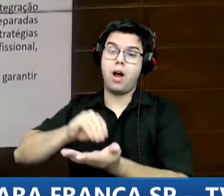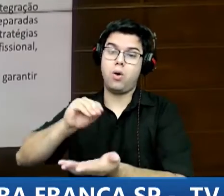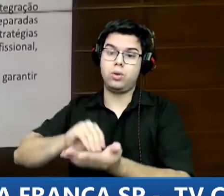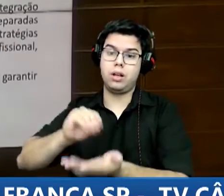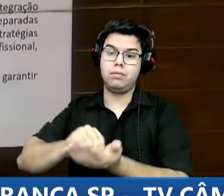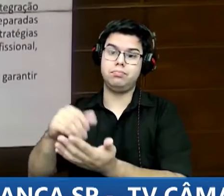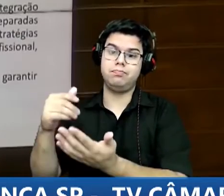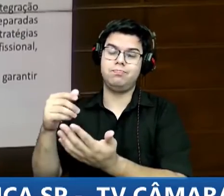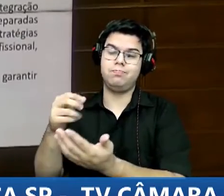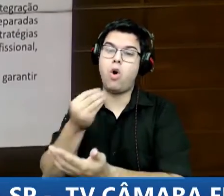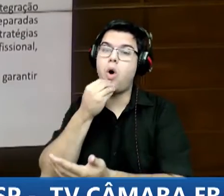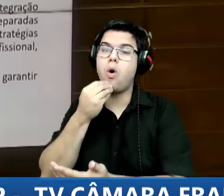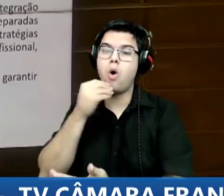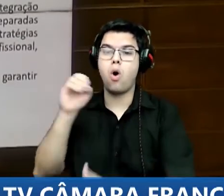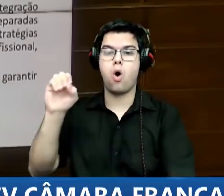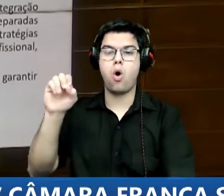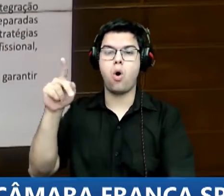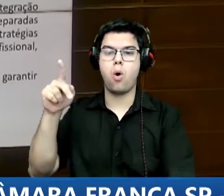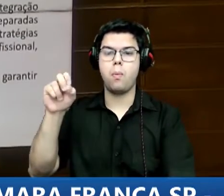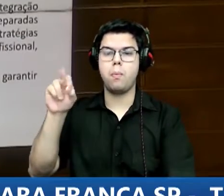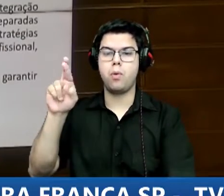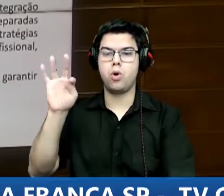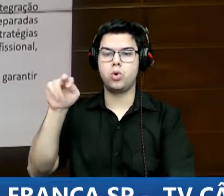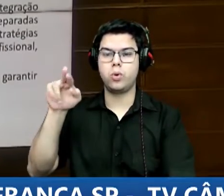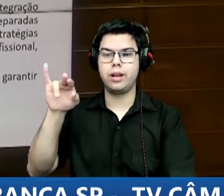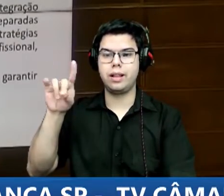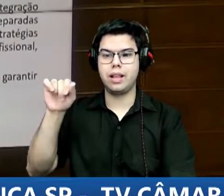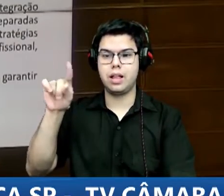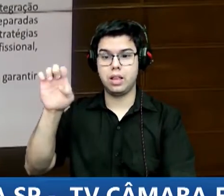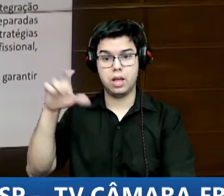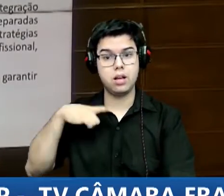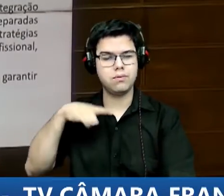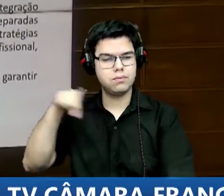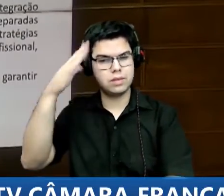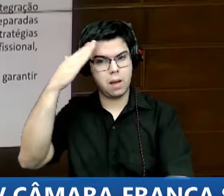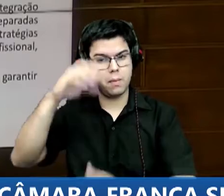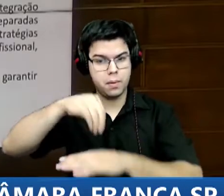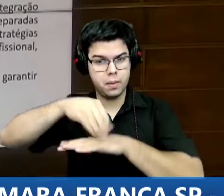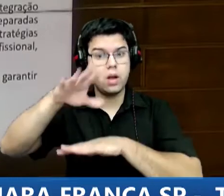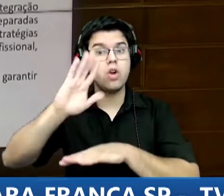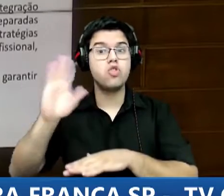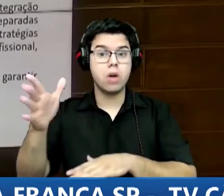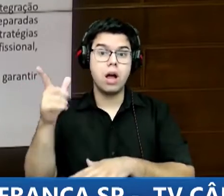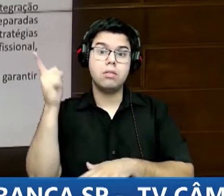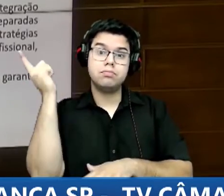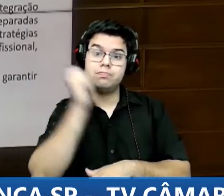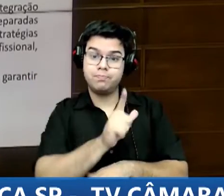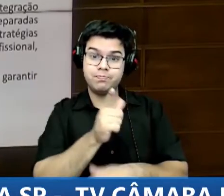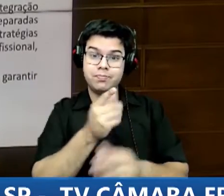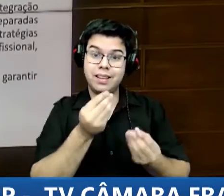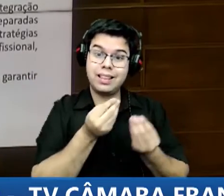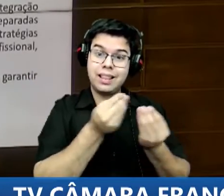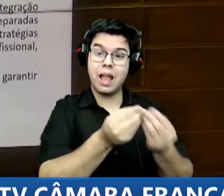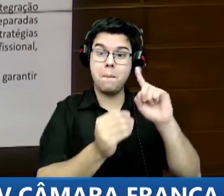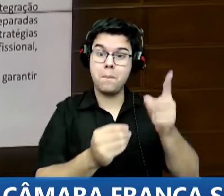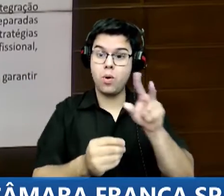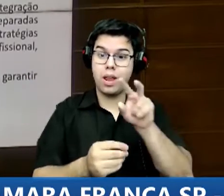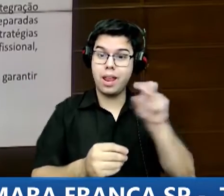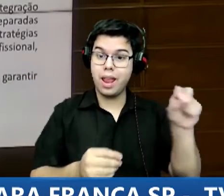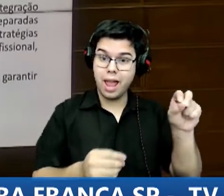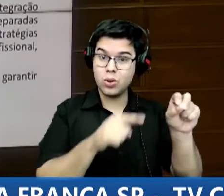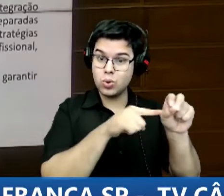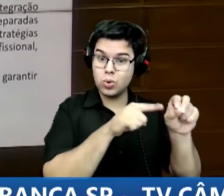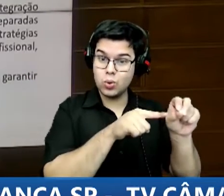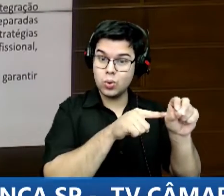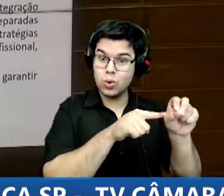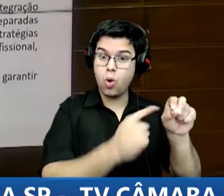senhores terem uma ideia, eu já atendi mais de 1.500 pedidos de autorização para trabalho infantil na Justiça do Trabalho. Nenhum foi